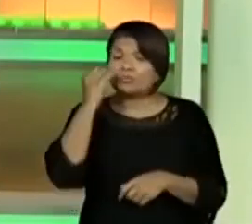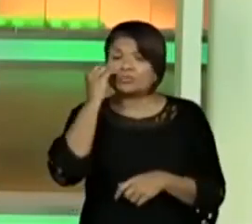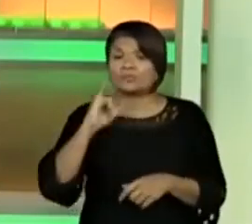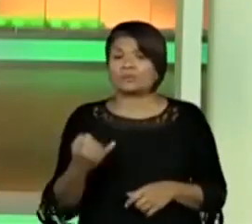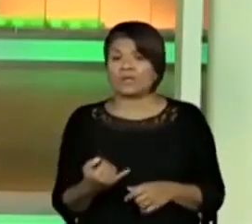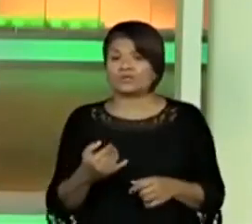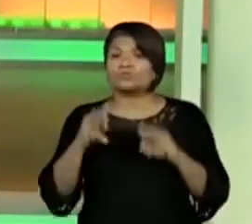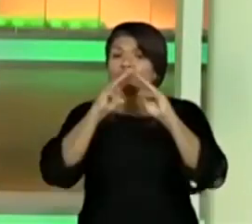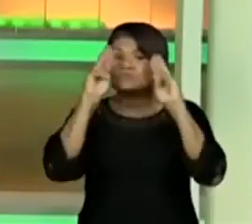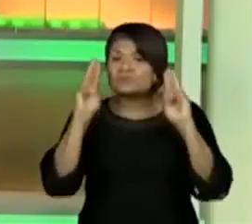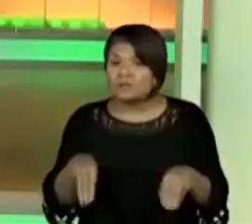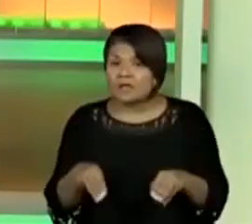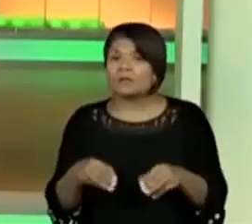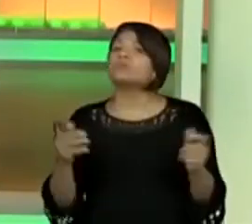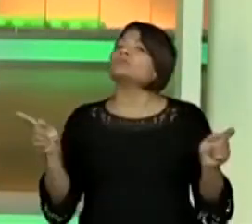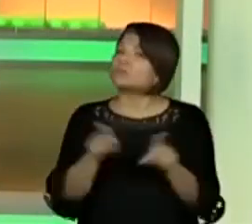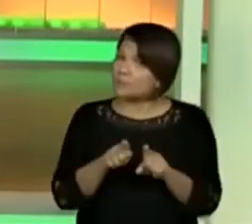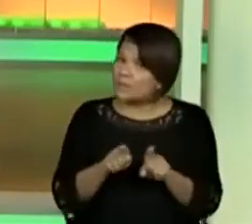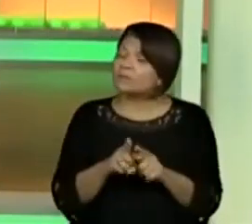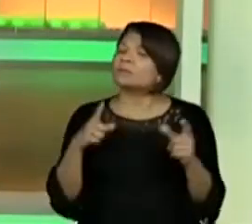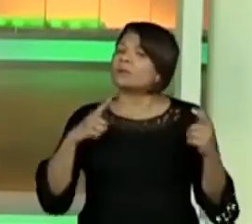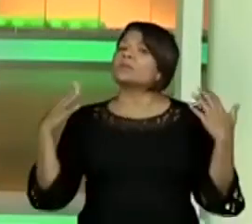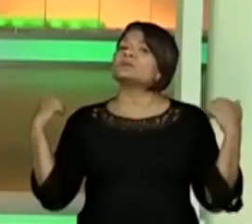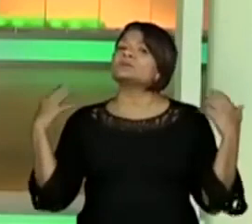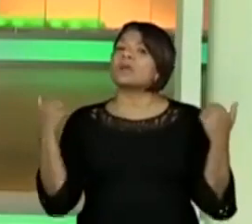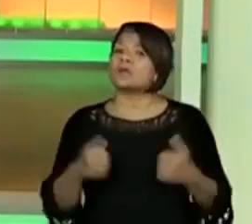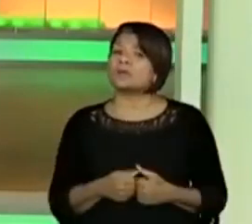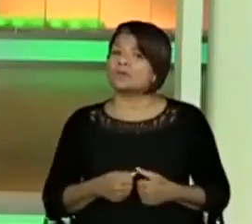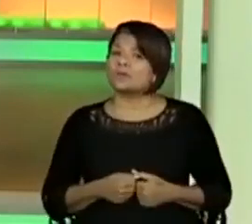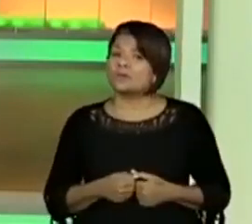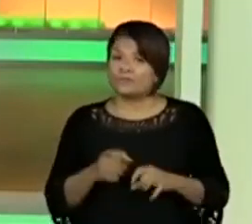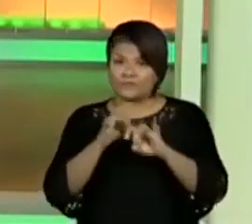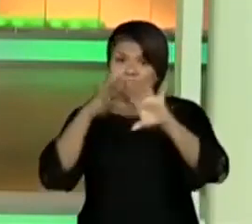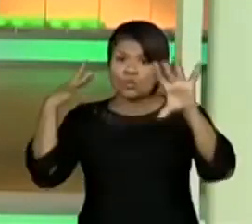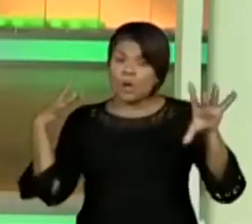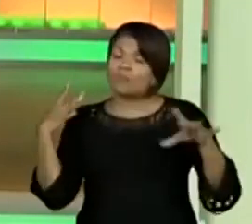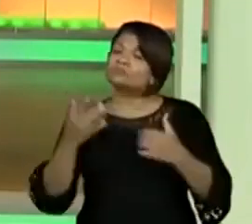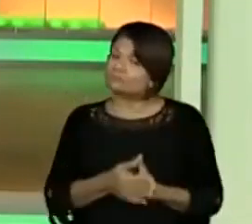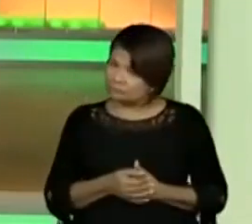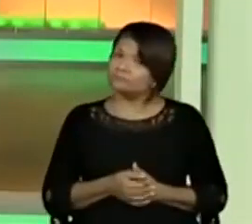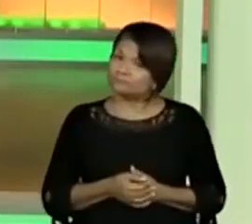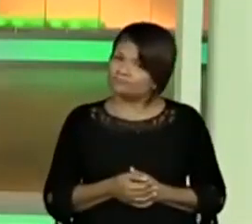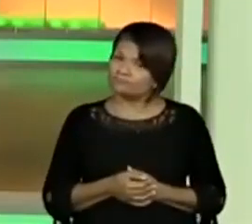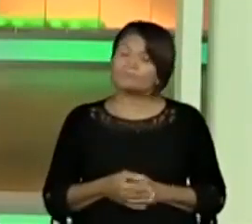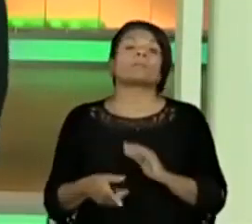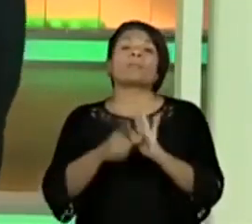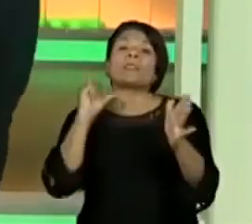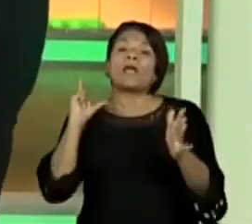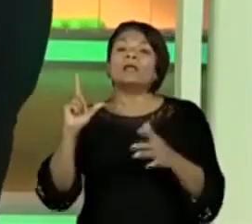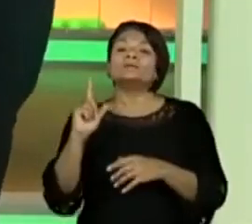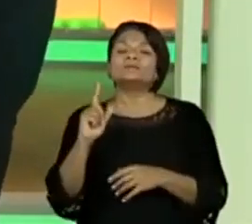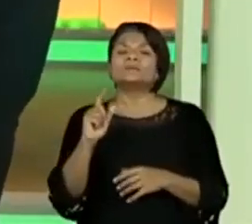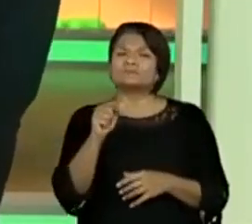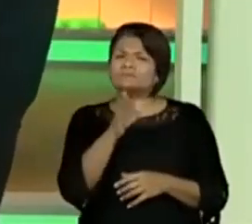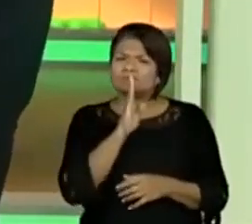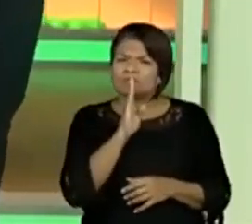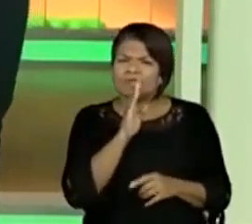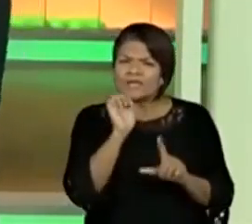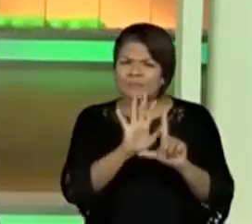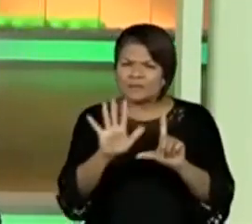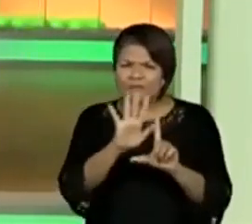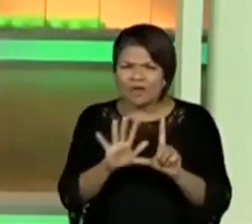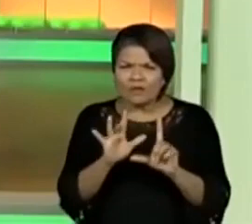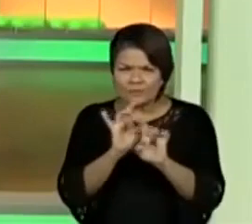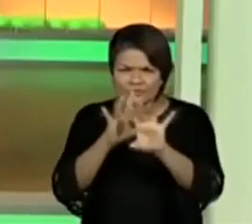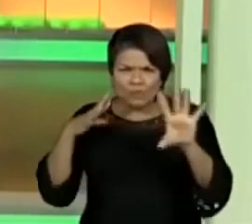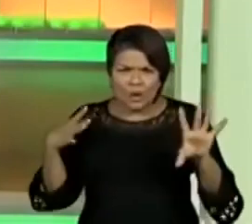museu. E aí o quê? O passeio virtual é uma realidade. Antes vocês tinham uma ideia dessa realidade? Concordo,